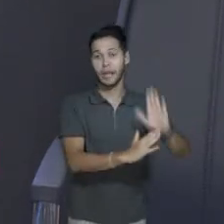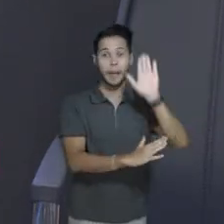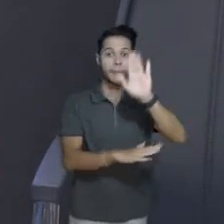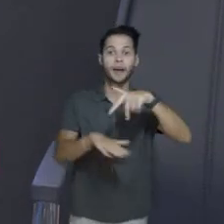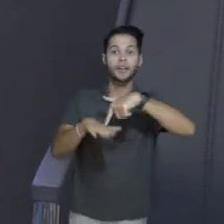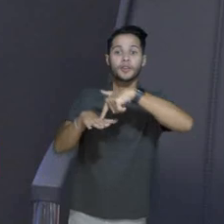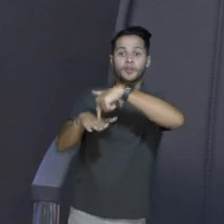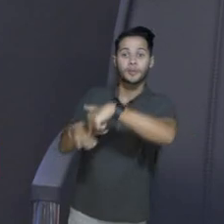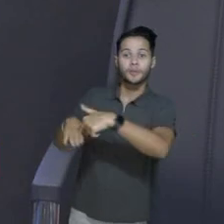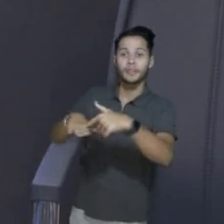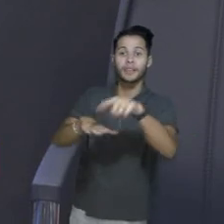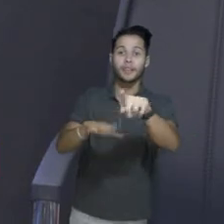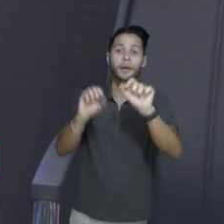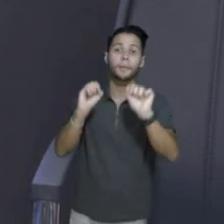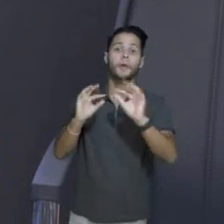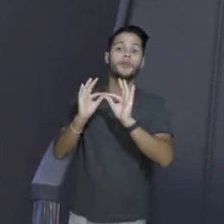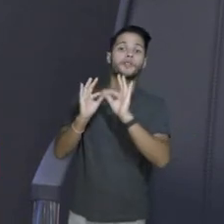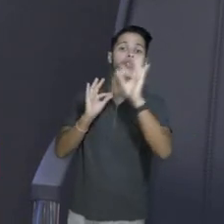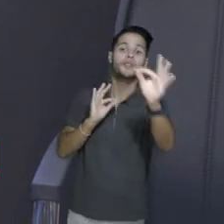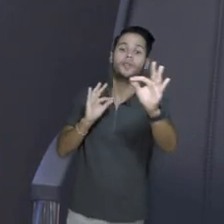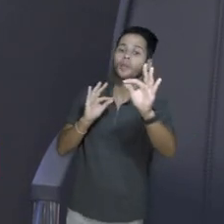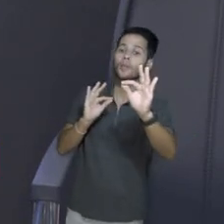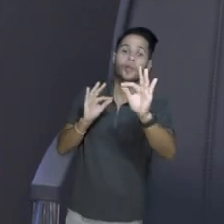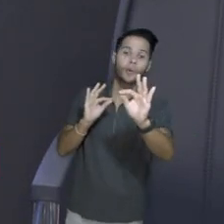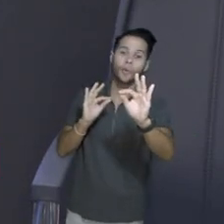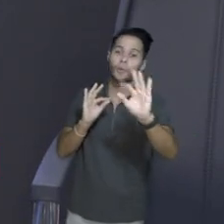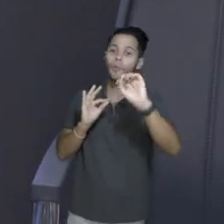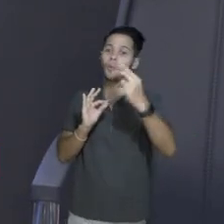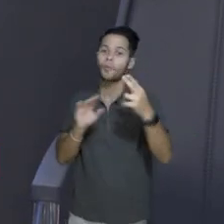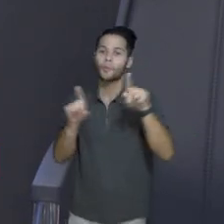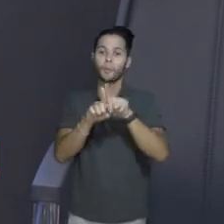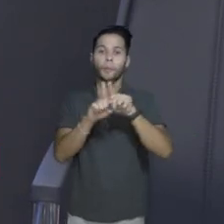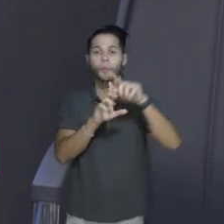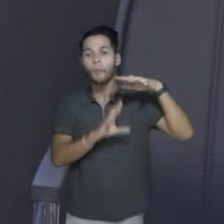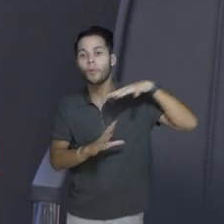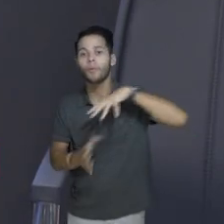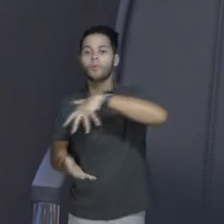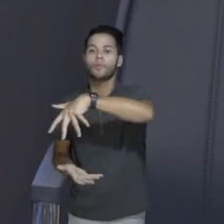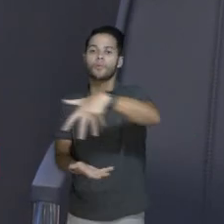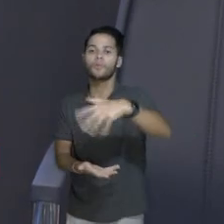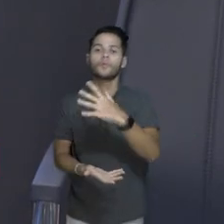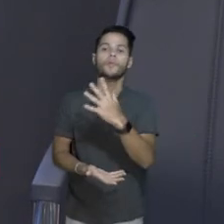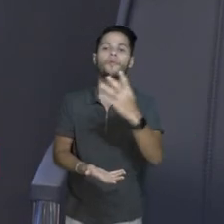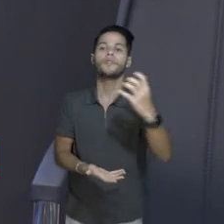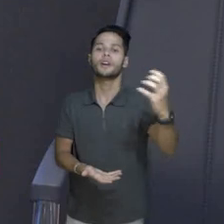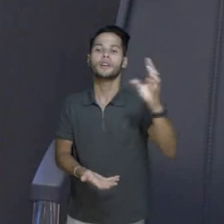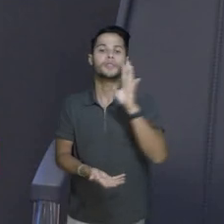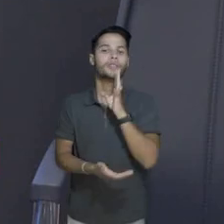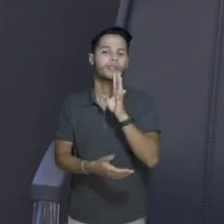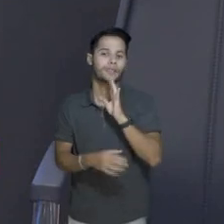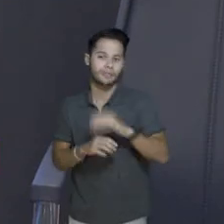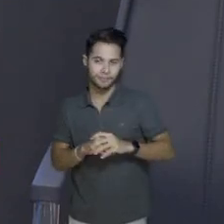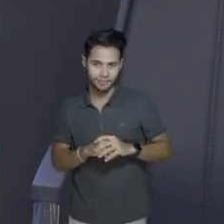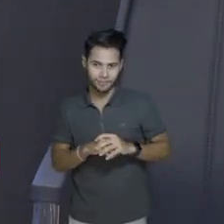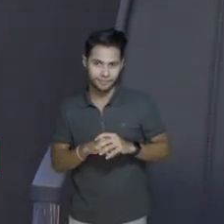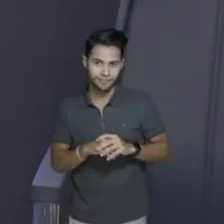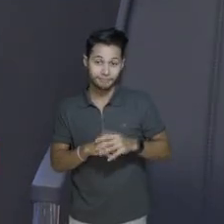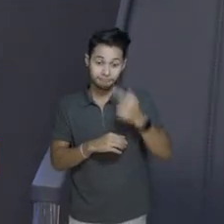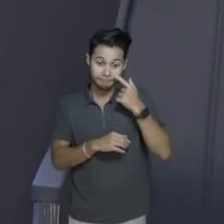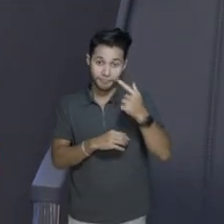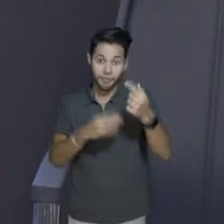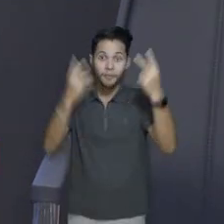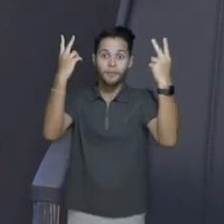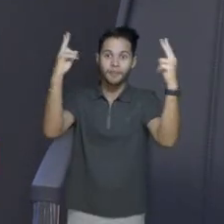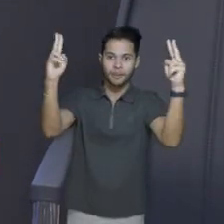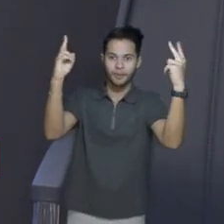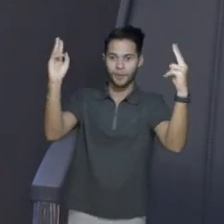você pode continuar morando na sua casa e viajar o mundo e conquistar o mundo então ali já foi uma grande vitória né pra